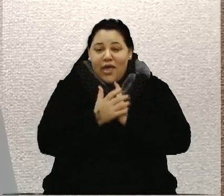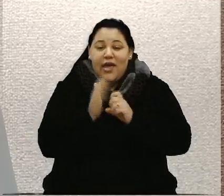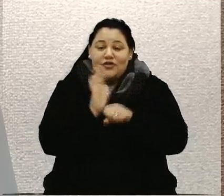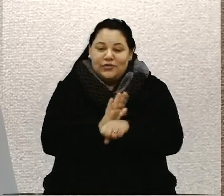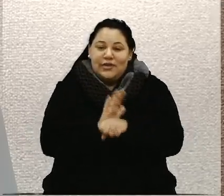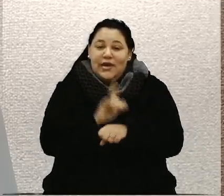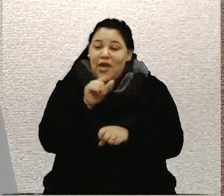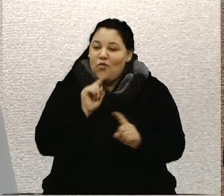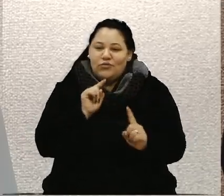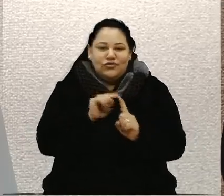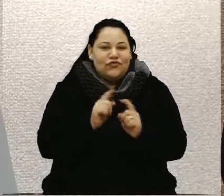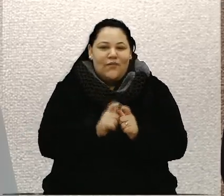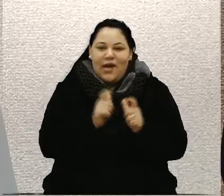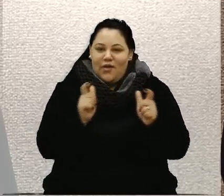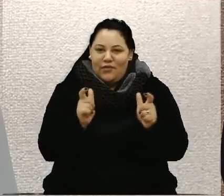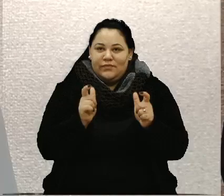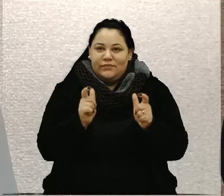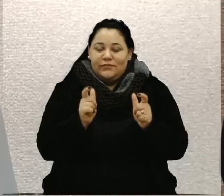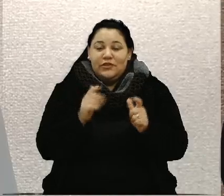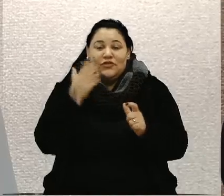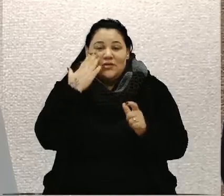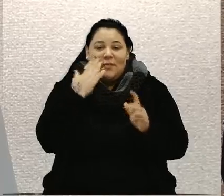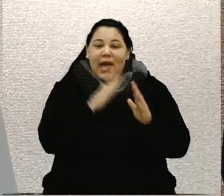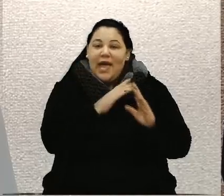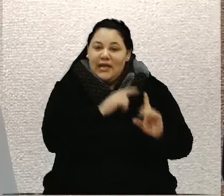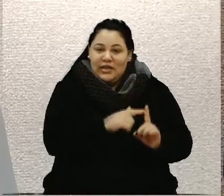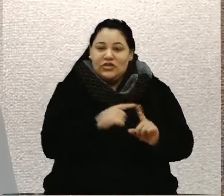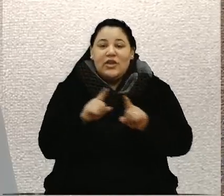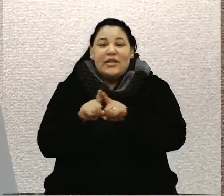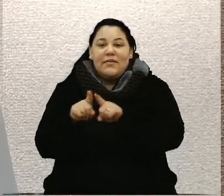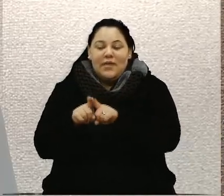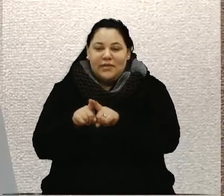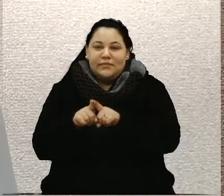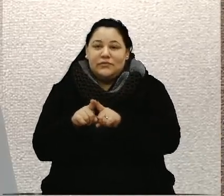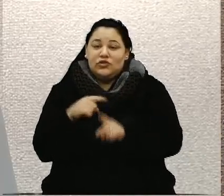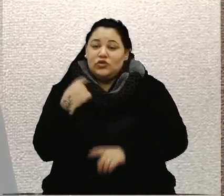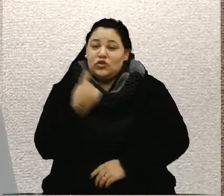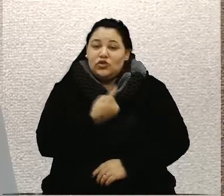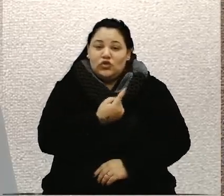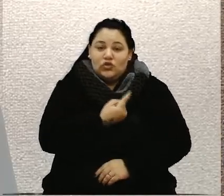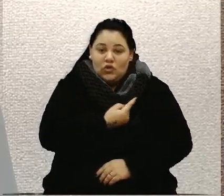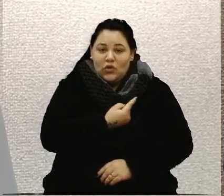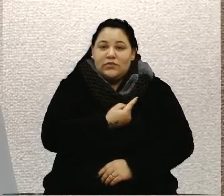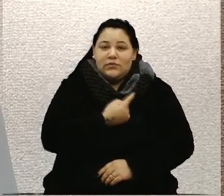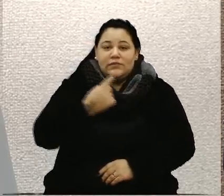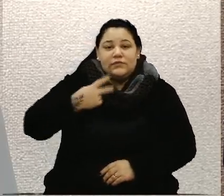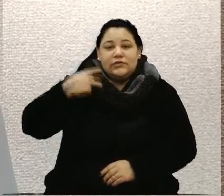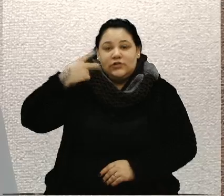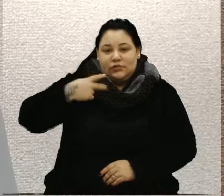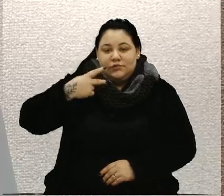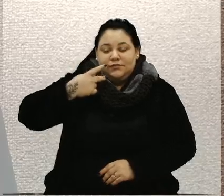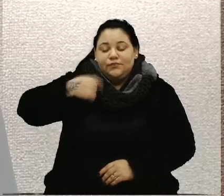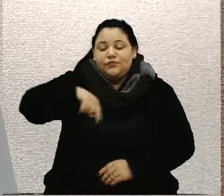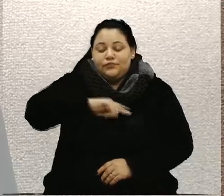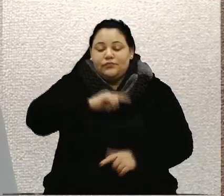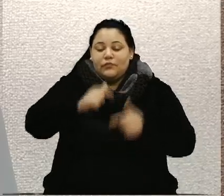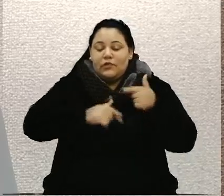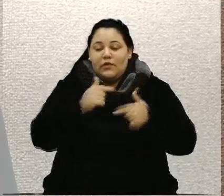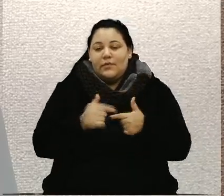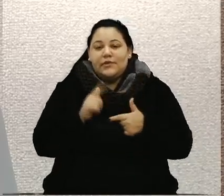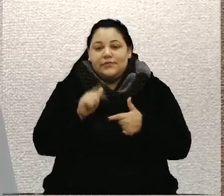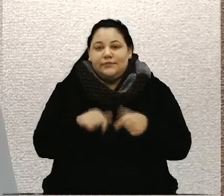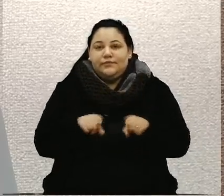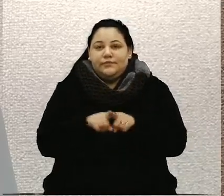maior, tanto quanto a igreja e tanto quanto nós, vereadores. O nosso trabalho é esse também,